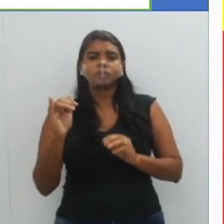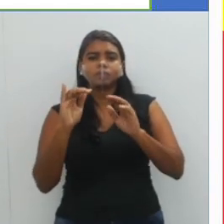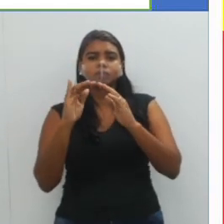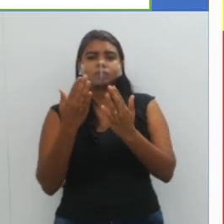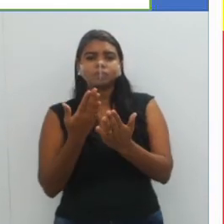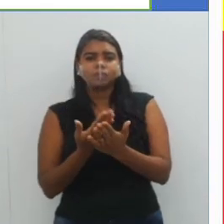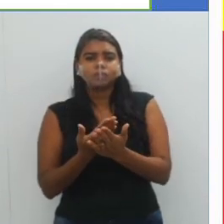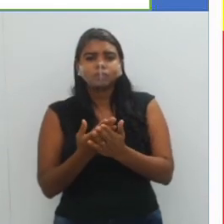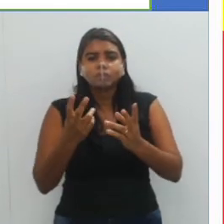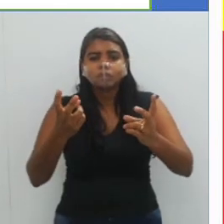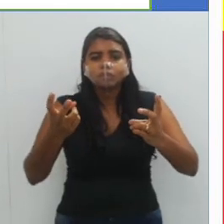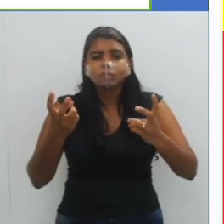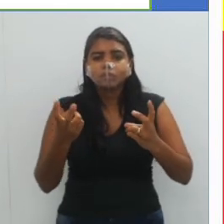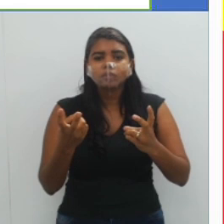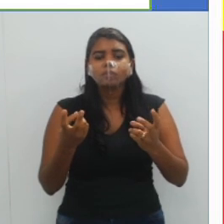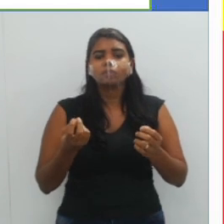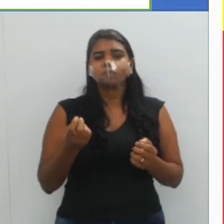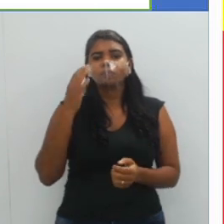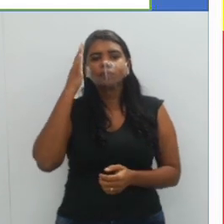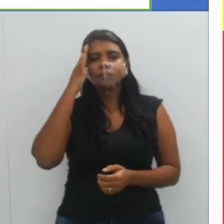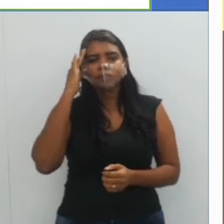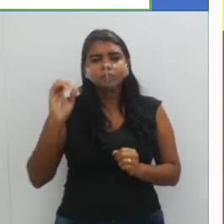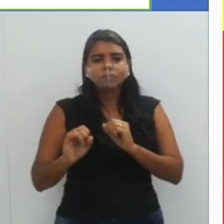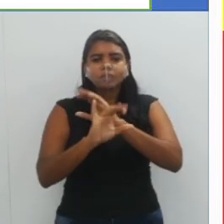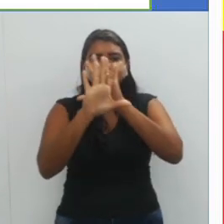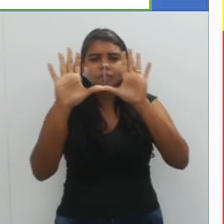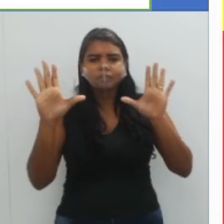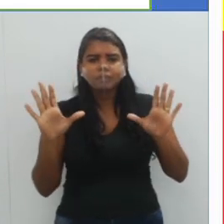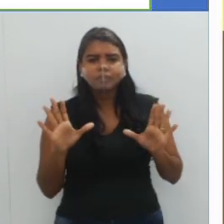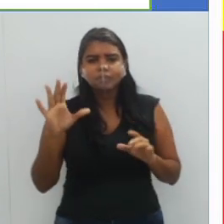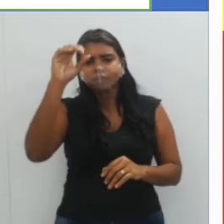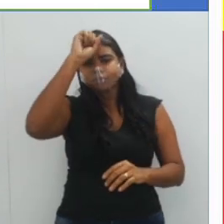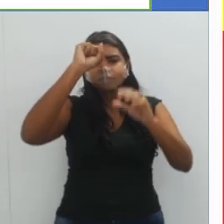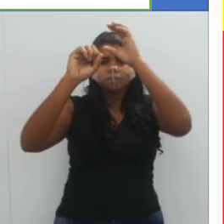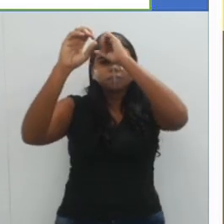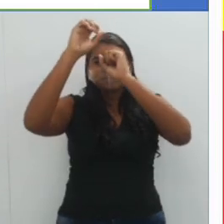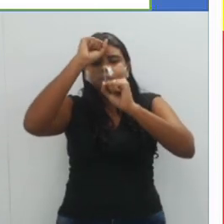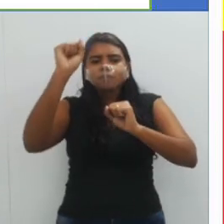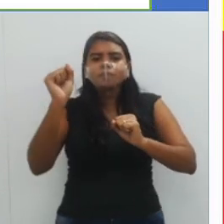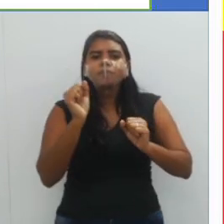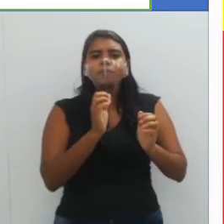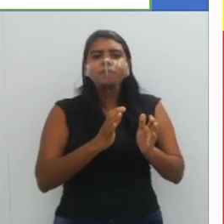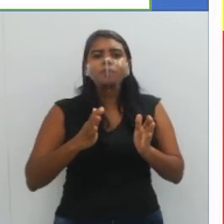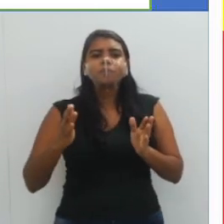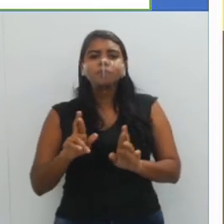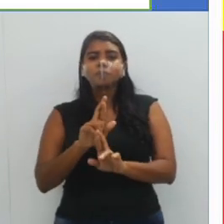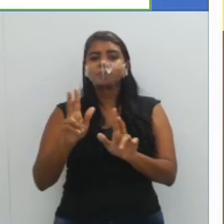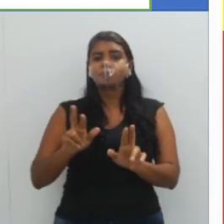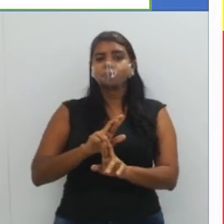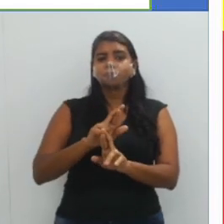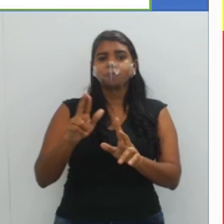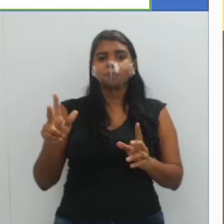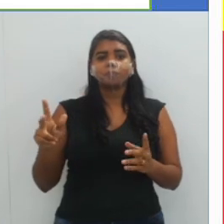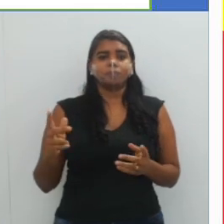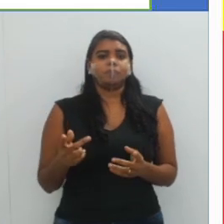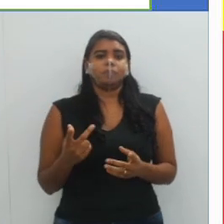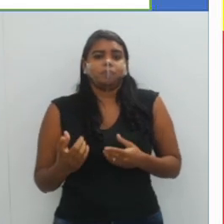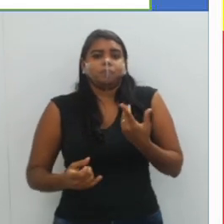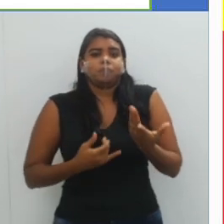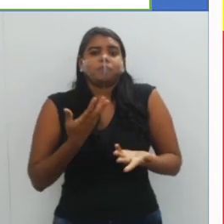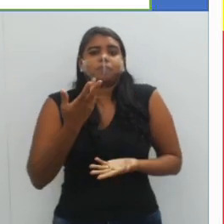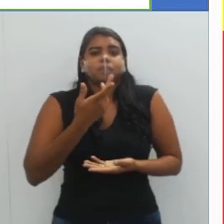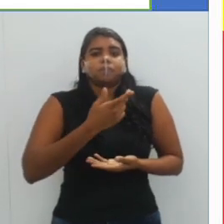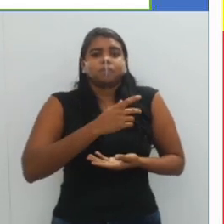de identificação, entendimento, conhecimento e aprendizagem em relação às diferentes